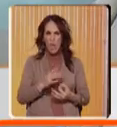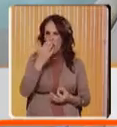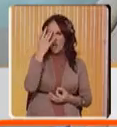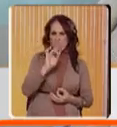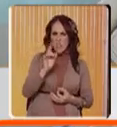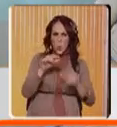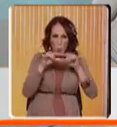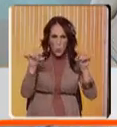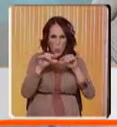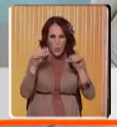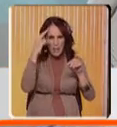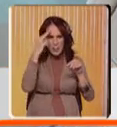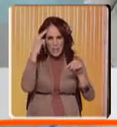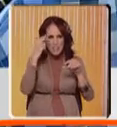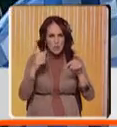não.